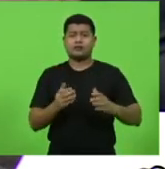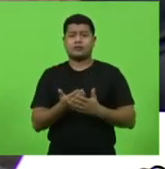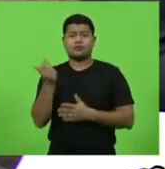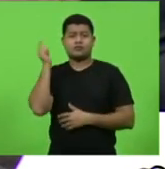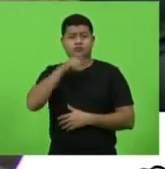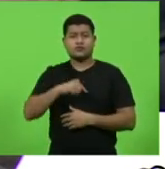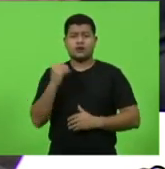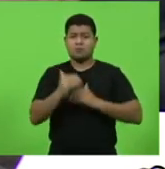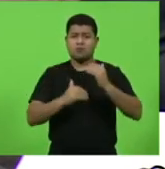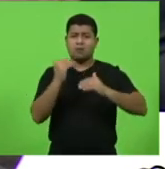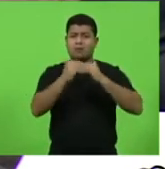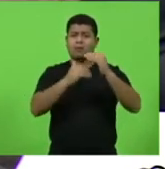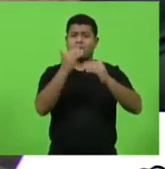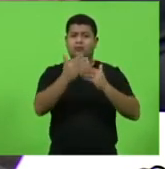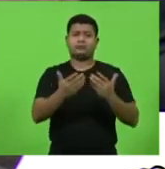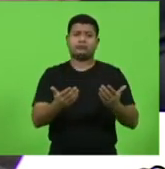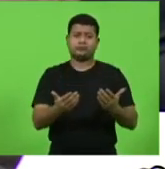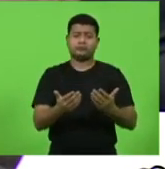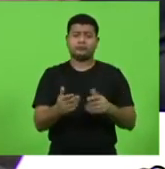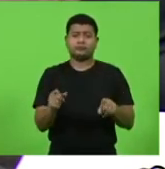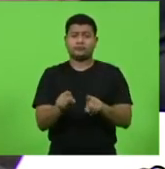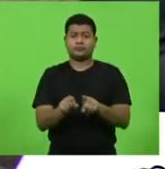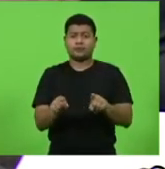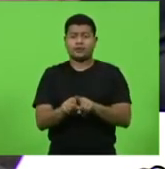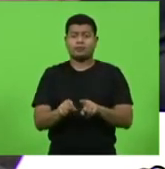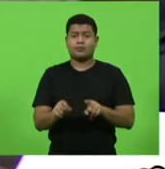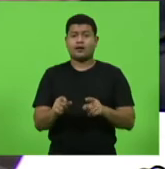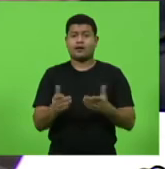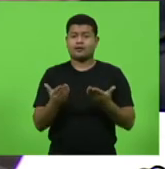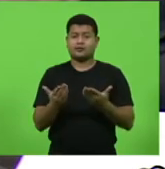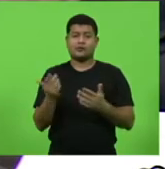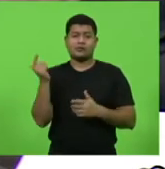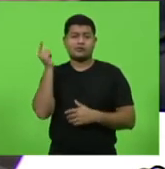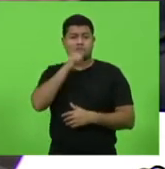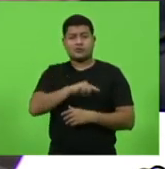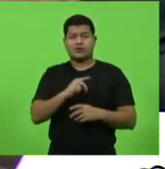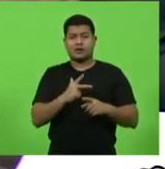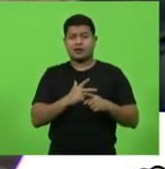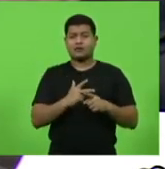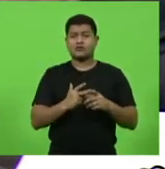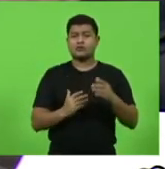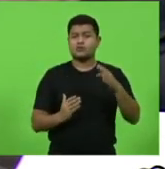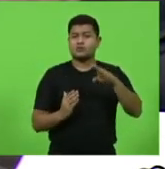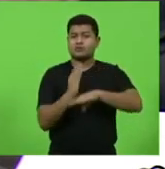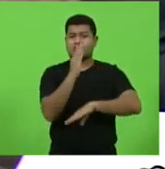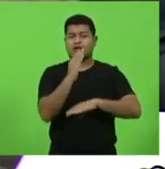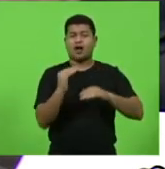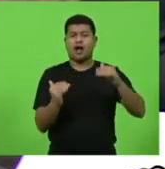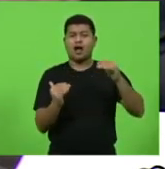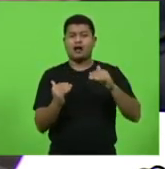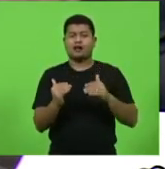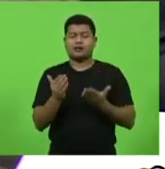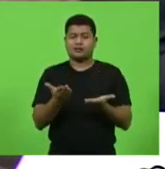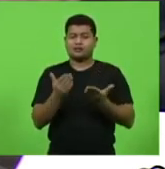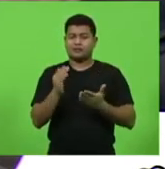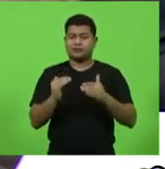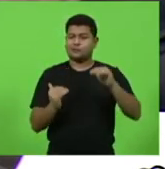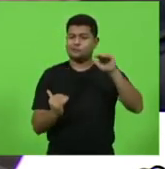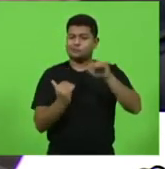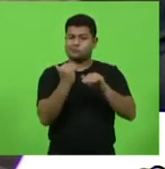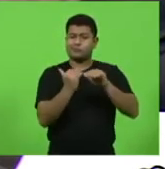na vida e vencerem a triste desigualdade que enfrentam no Brasil. Justamente essas crianças ficaram